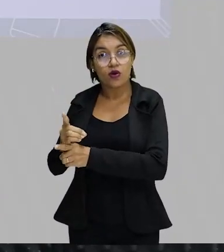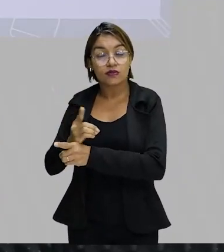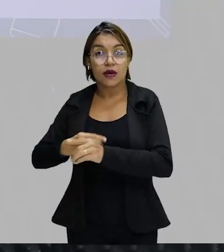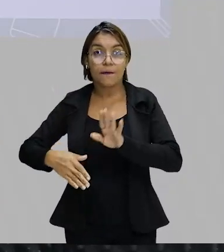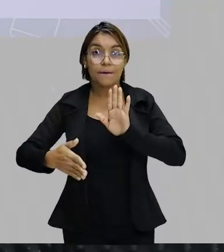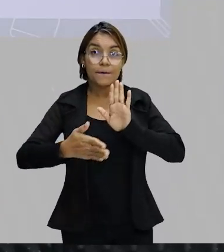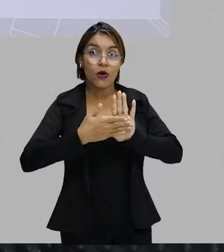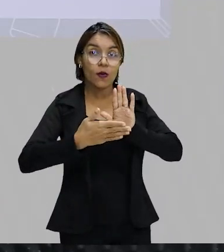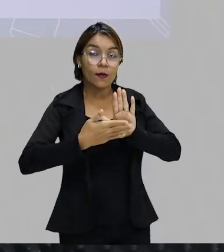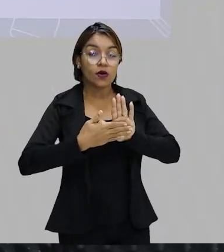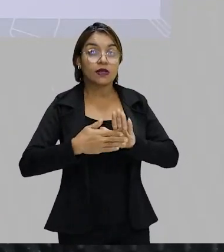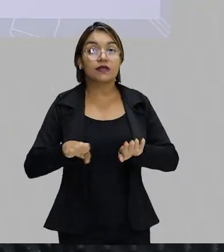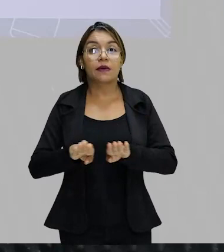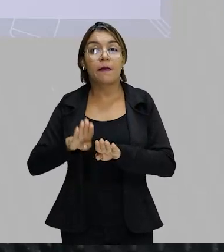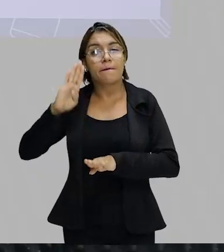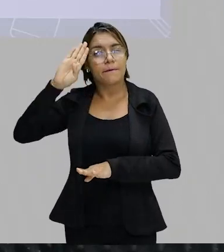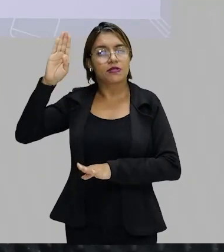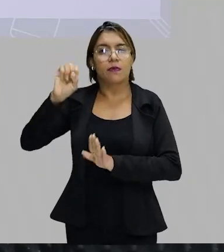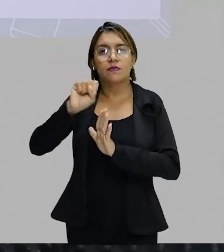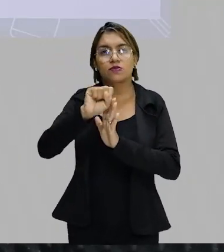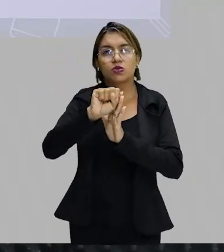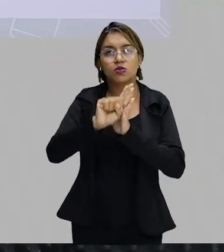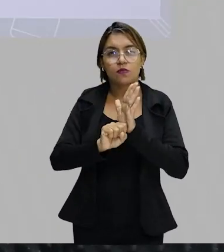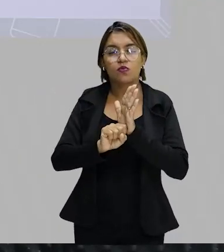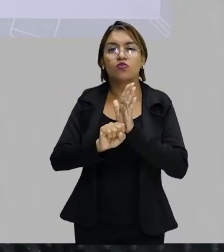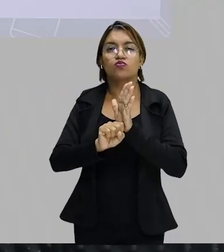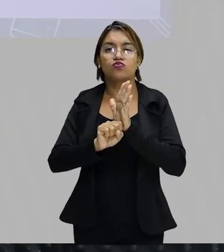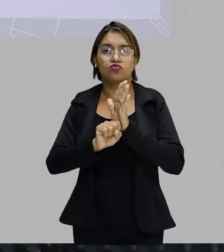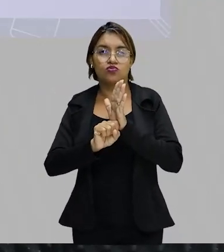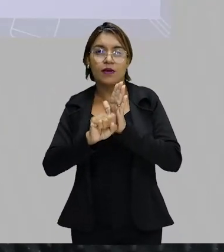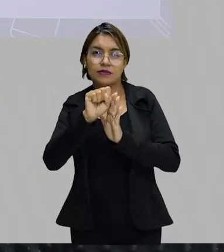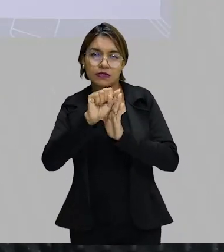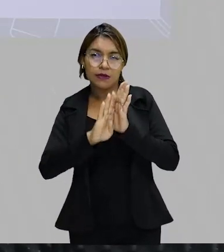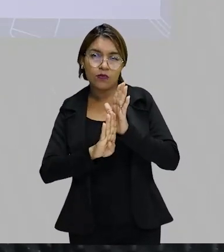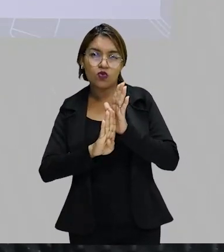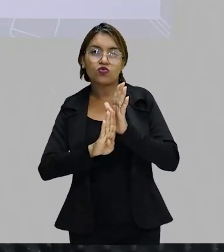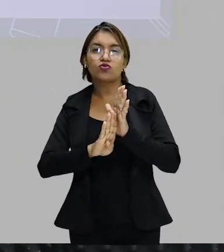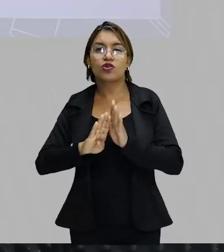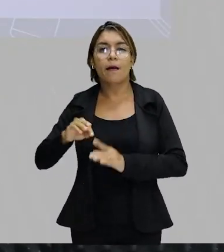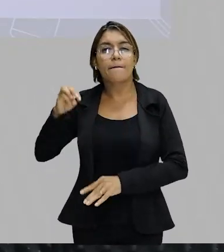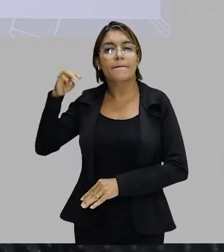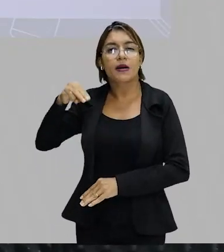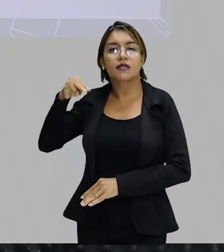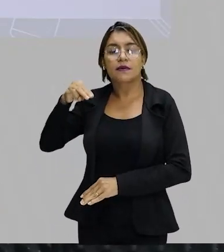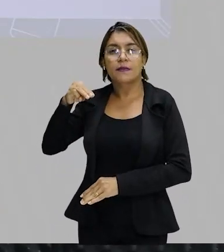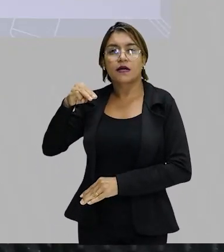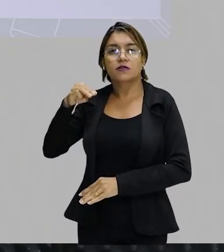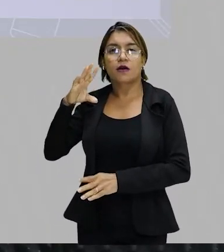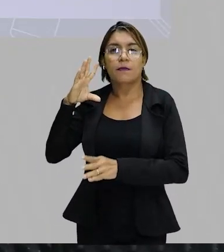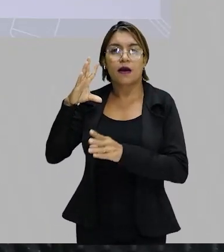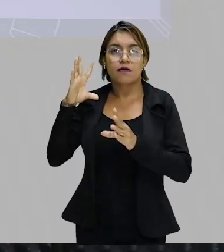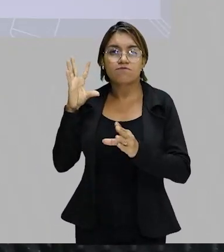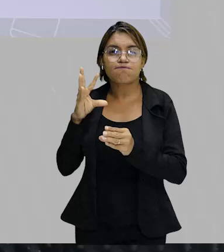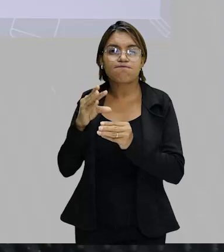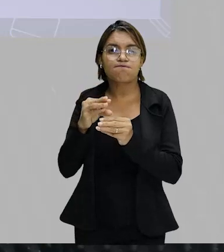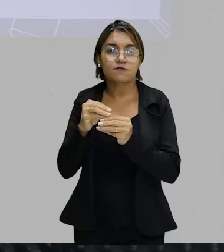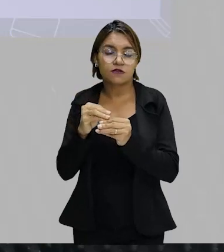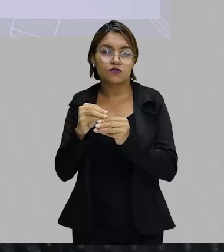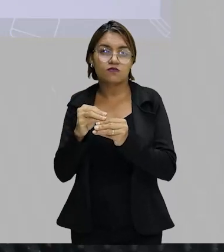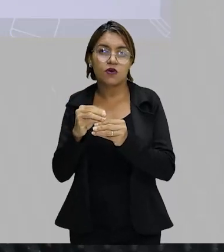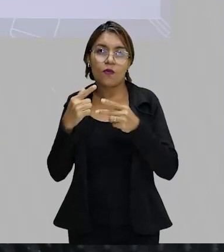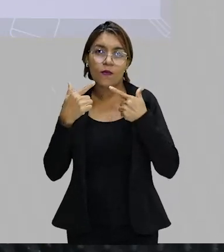a simbologia matemática para reduzir tudo isso a uma linguagem mais apreensível